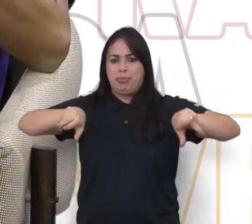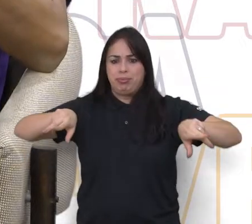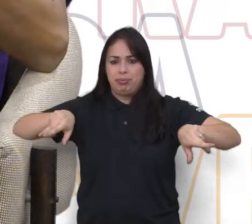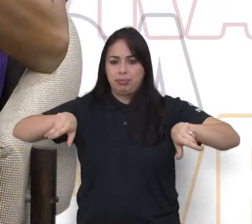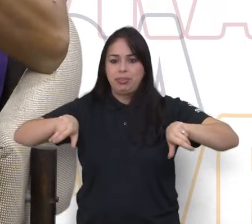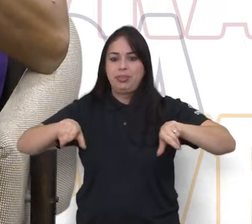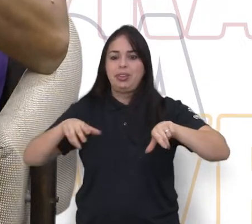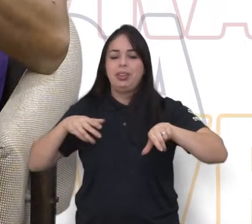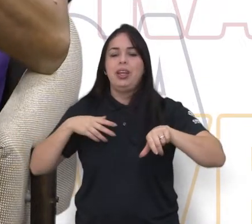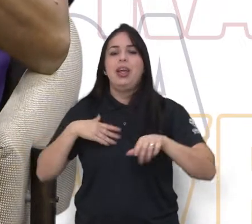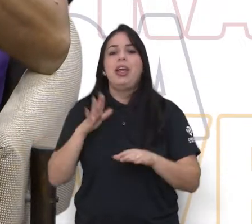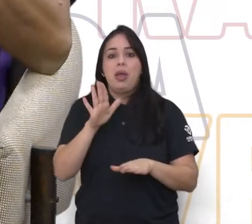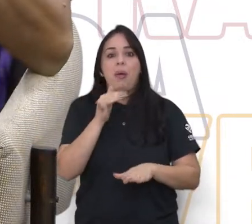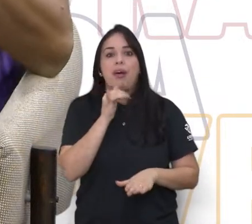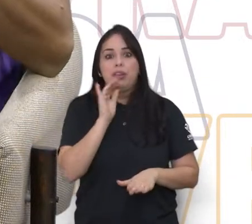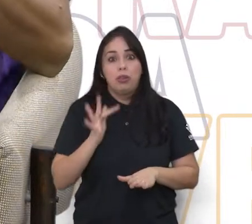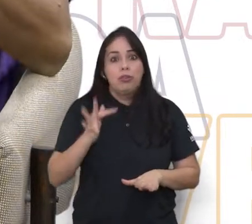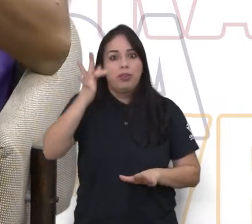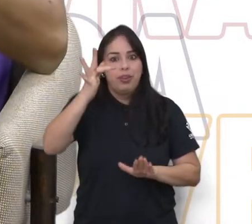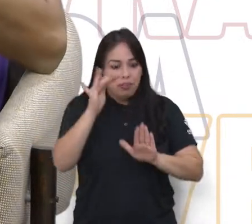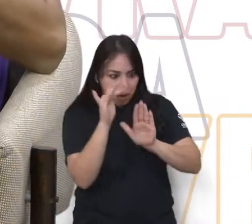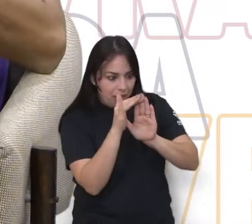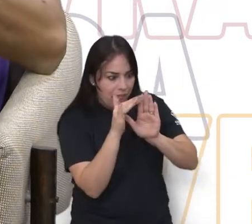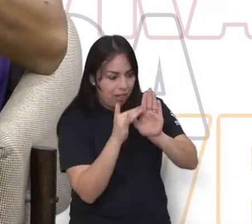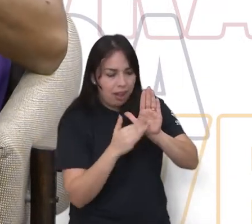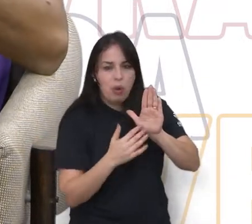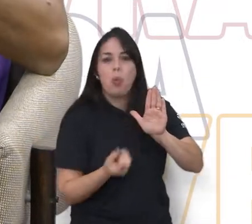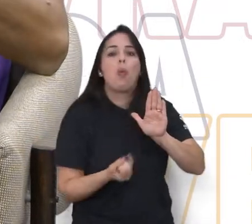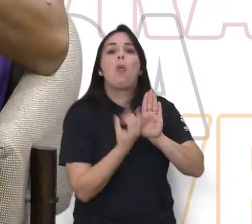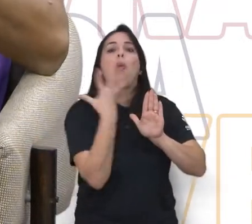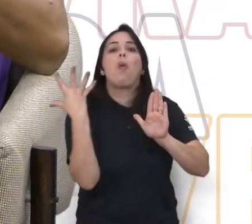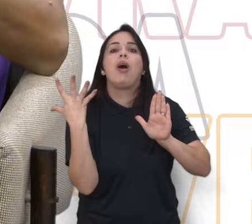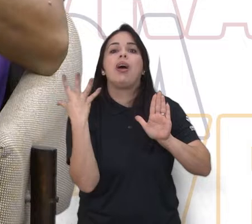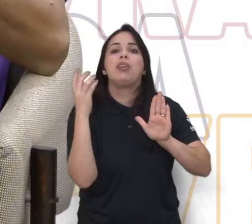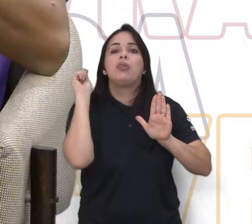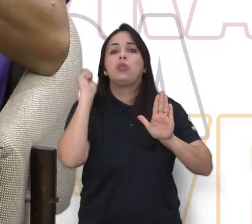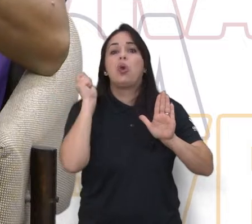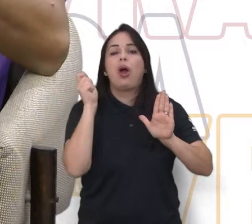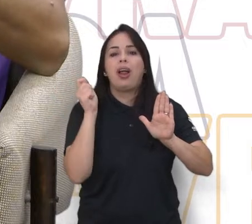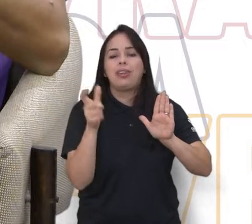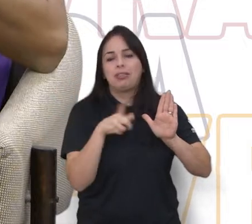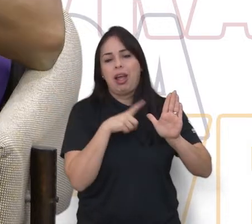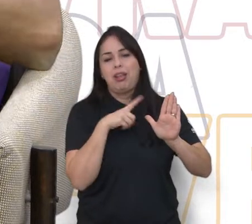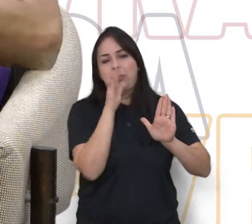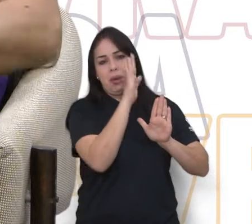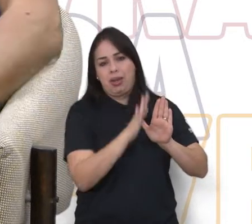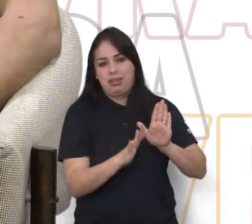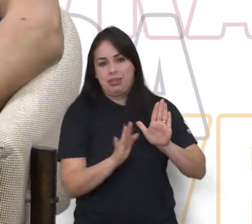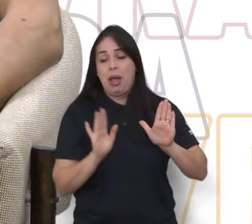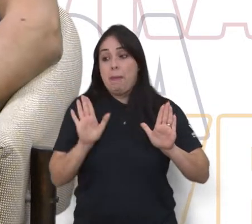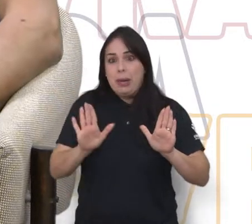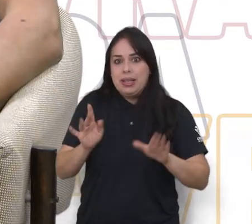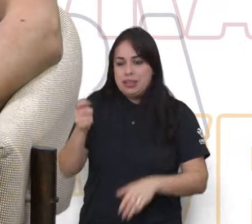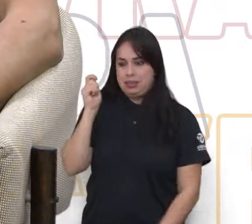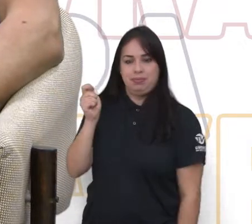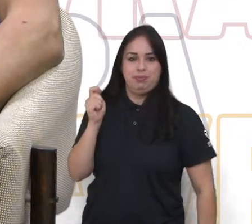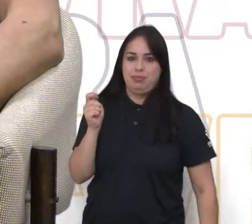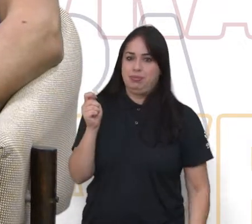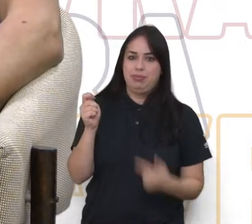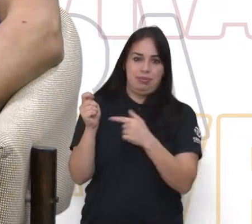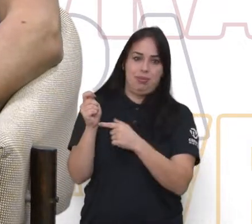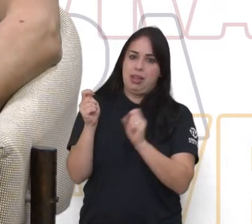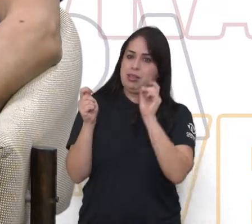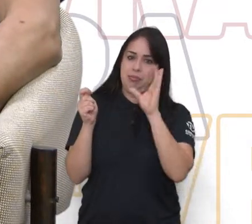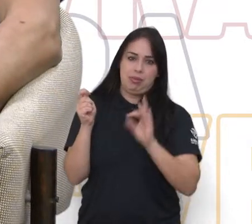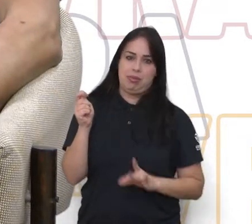vou fazer um catálogo ainda só com o tipo de chocalho que dá para fazer espalhado nesse Brasil. Mas esse aqui é um chocalho